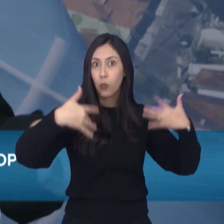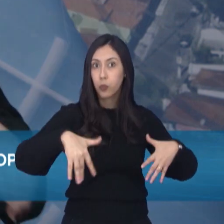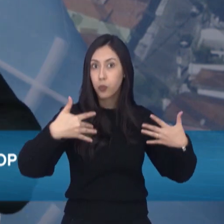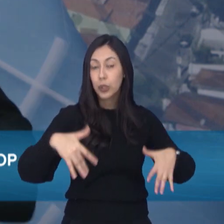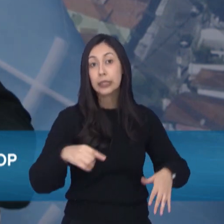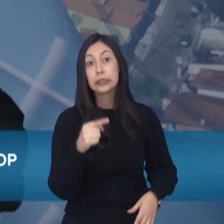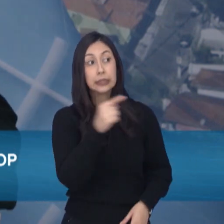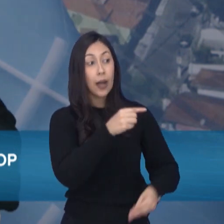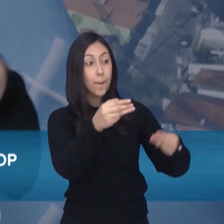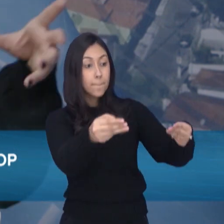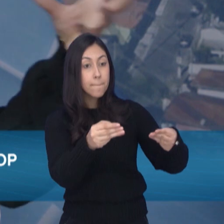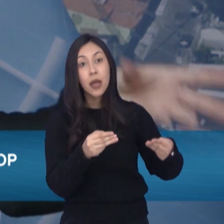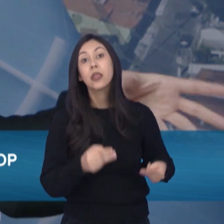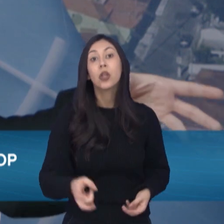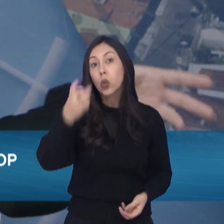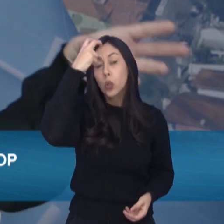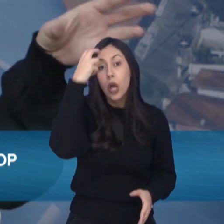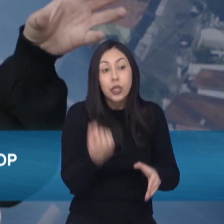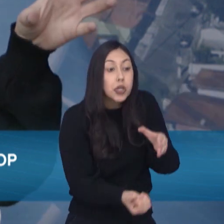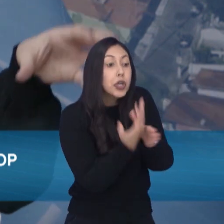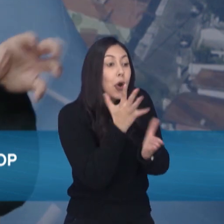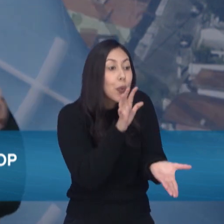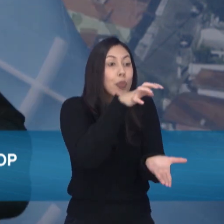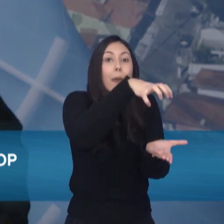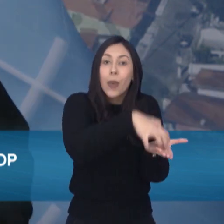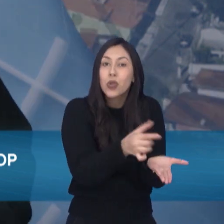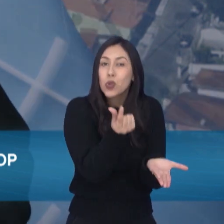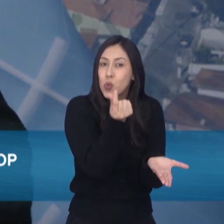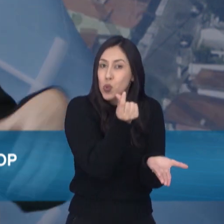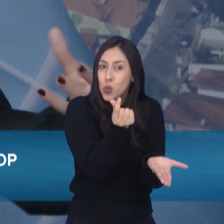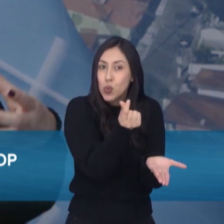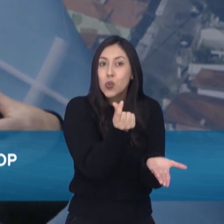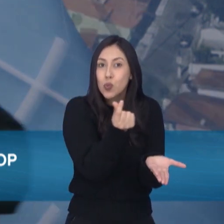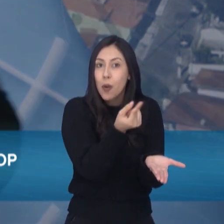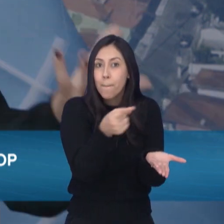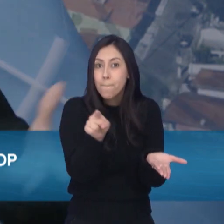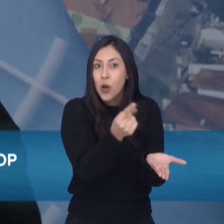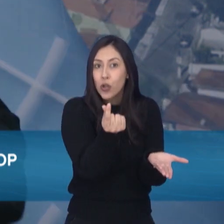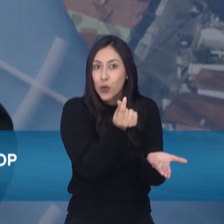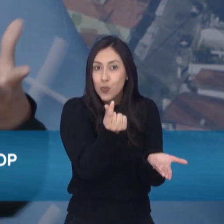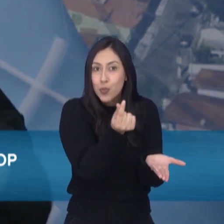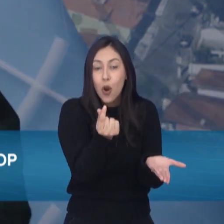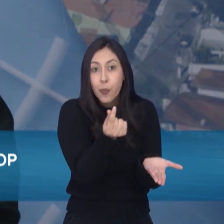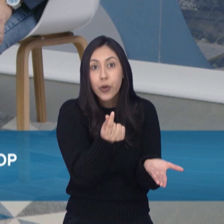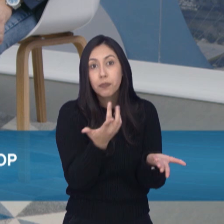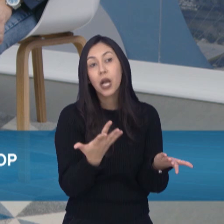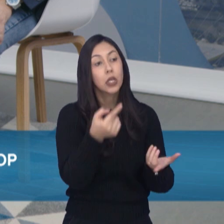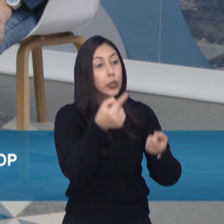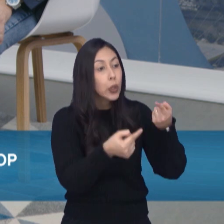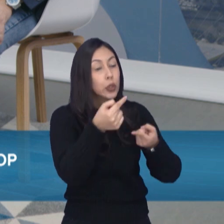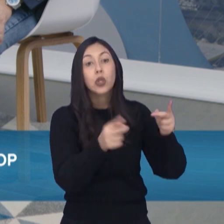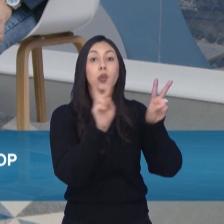da Cultura de lá, eles criaram um departamento de K-pop, né, para discutir mais sobre esse